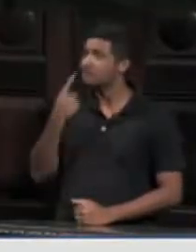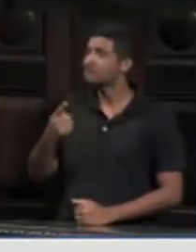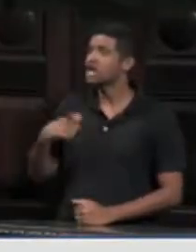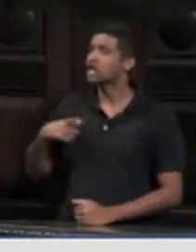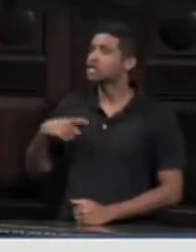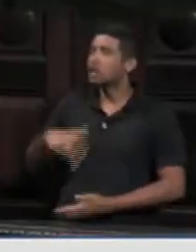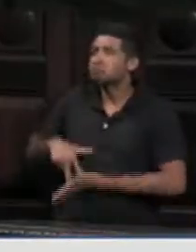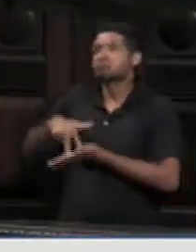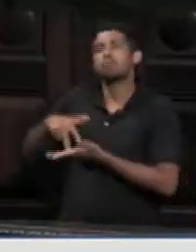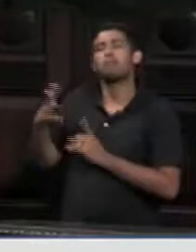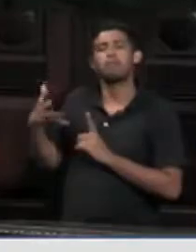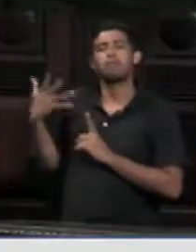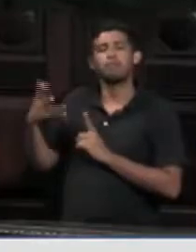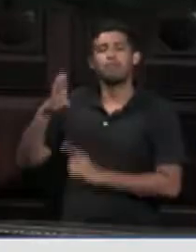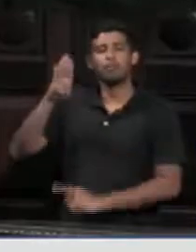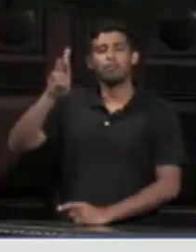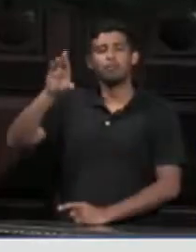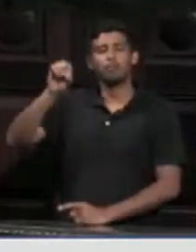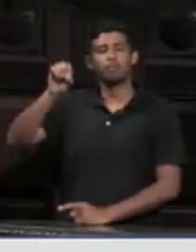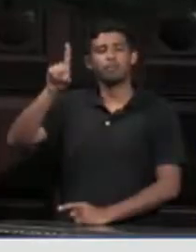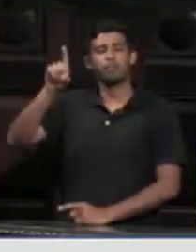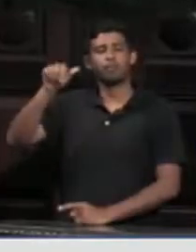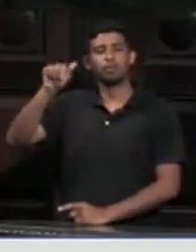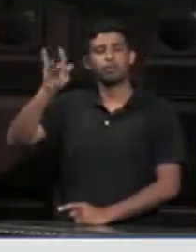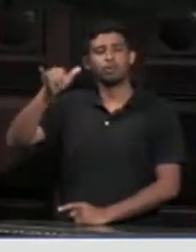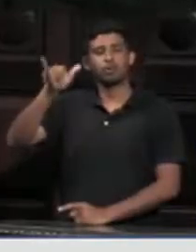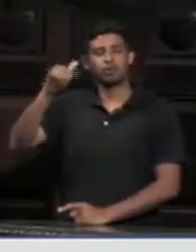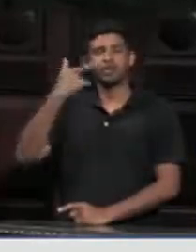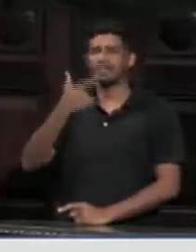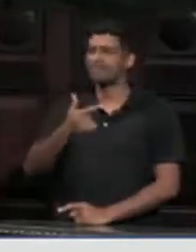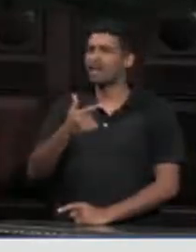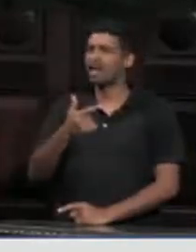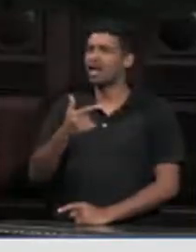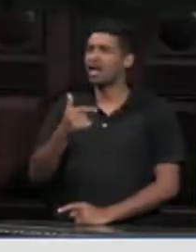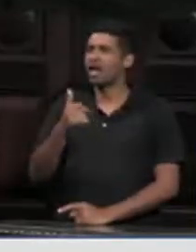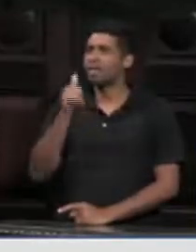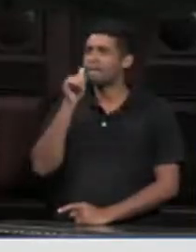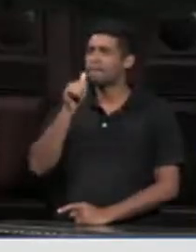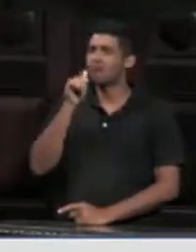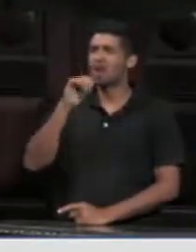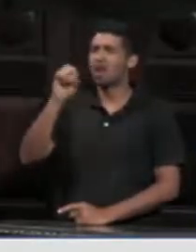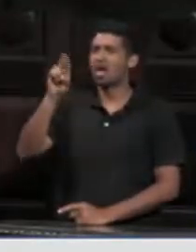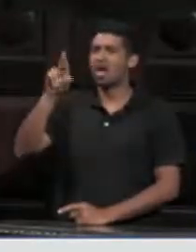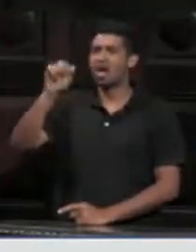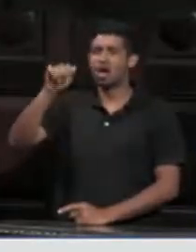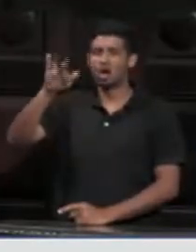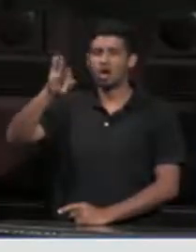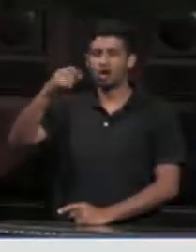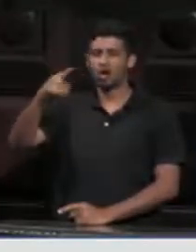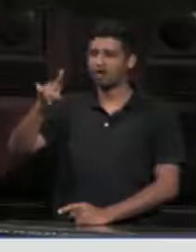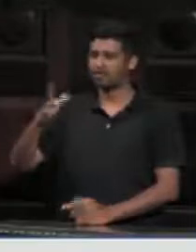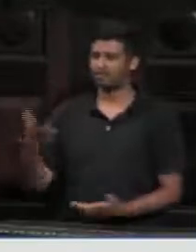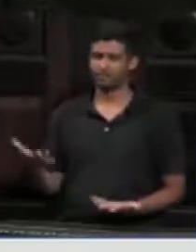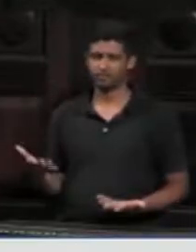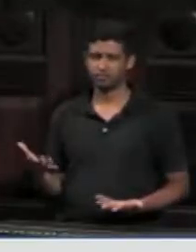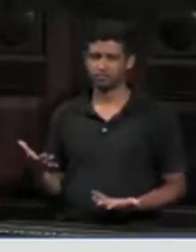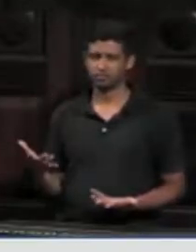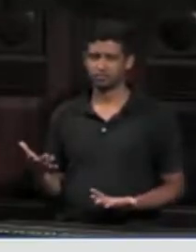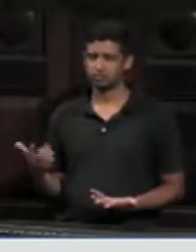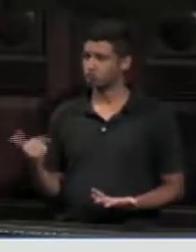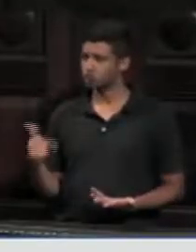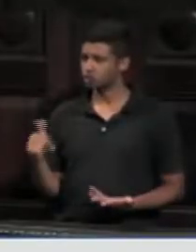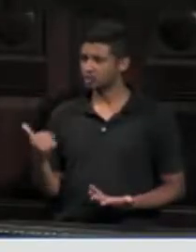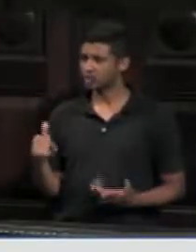da Broadway chamado a Órfã e não fez nunca nenhum espetáculo, sei lá, do Machado de